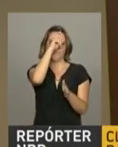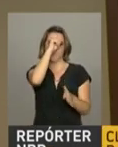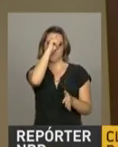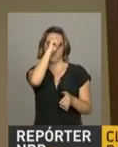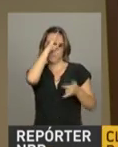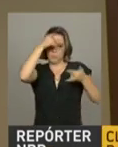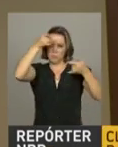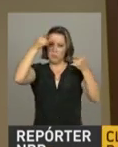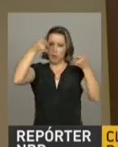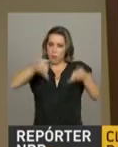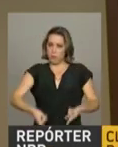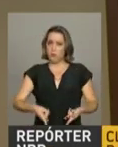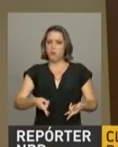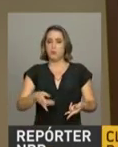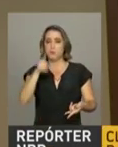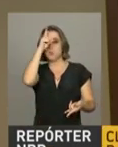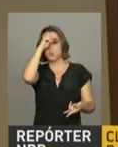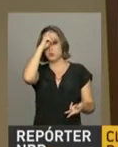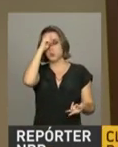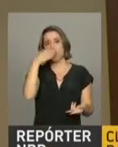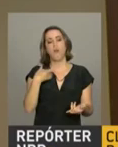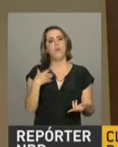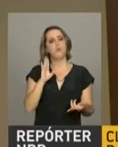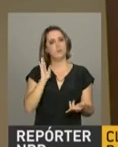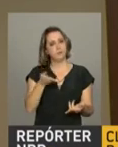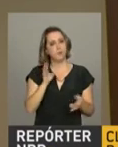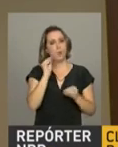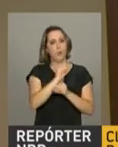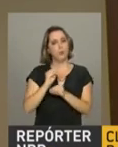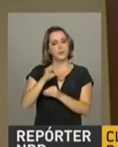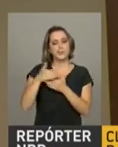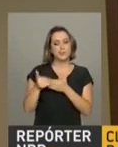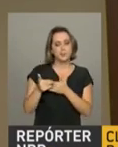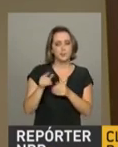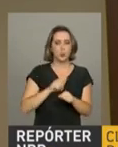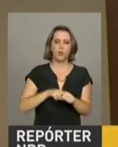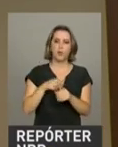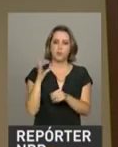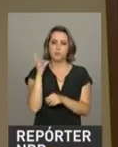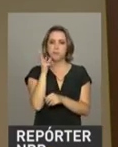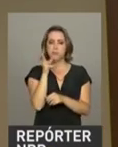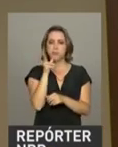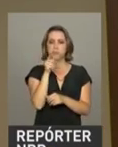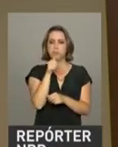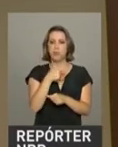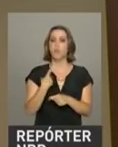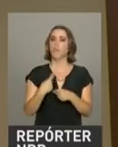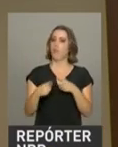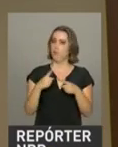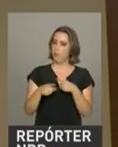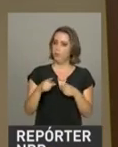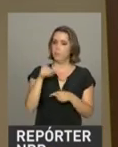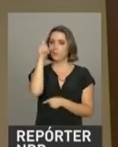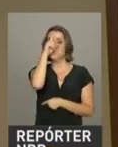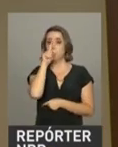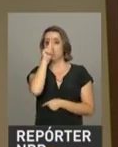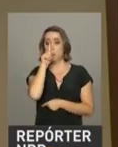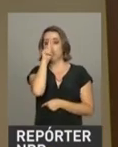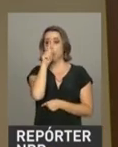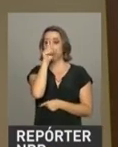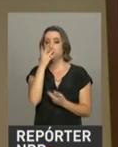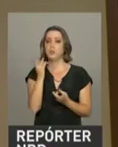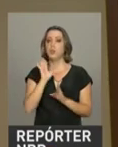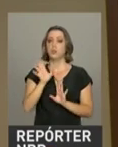de internação, que normalmente são cuidados mais prolongados, que envolvem maiores riscos, né? A gente